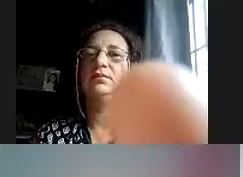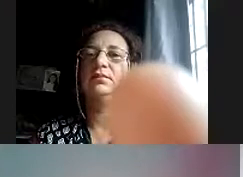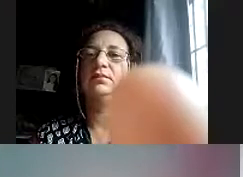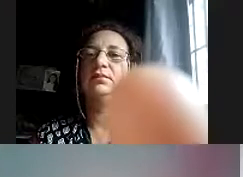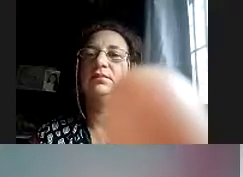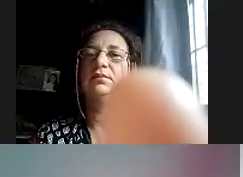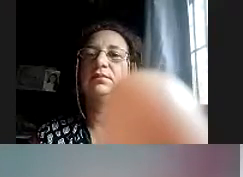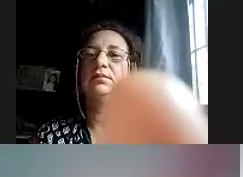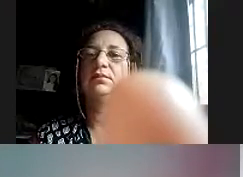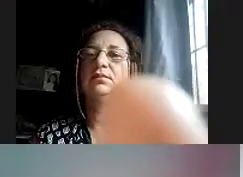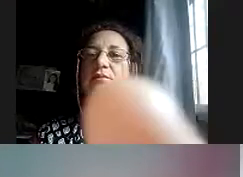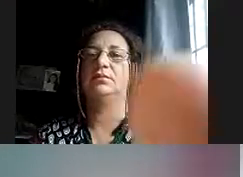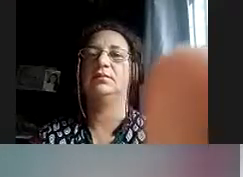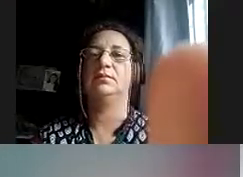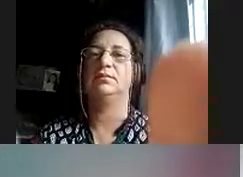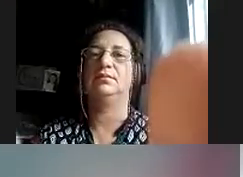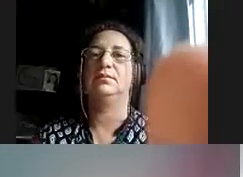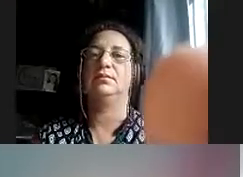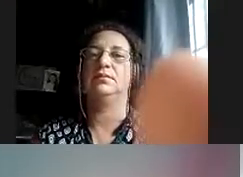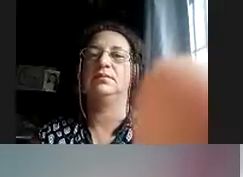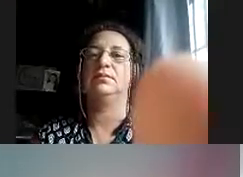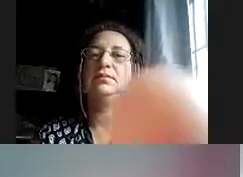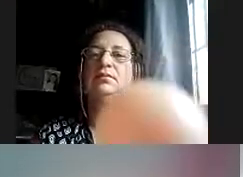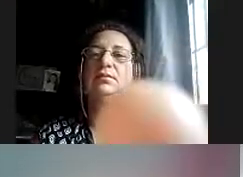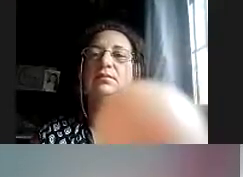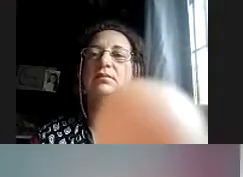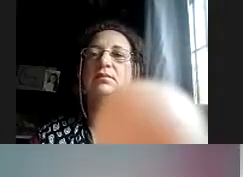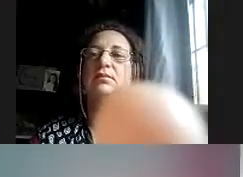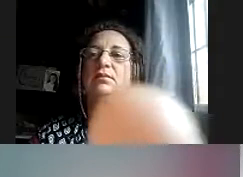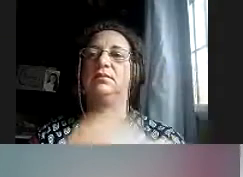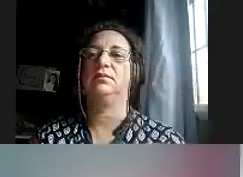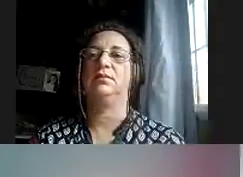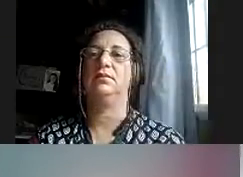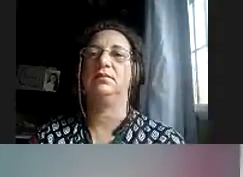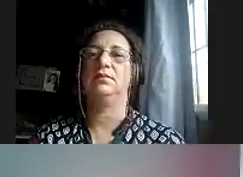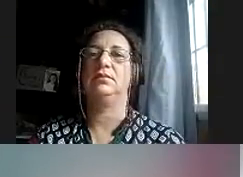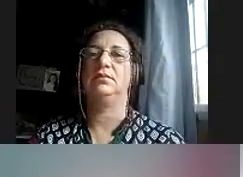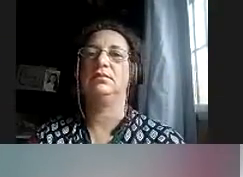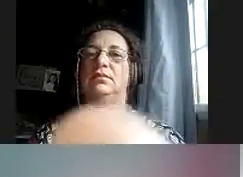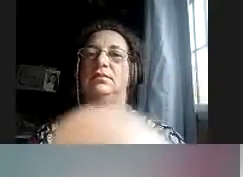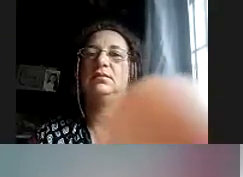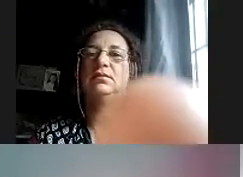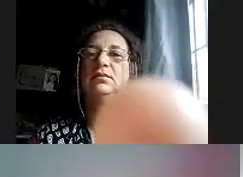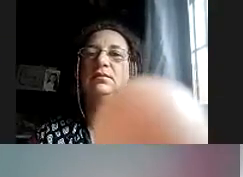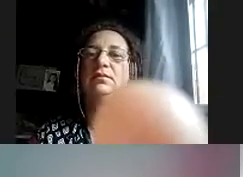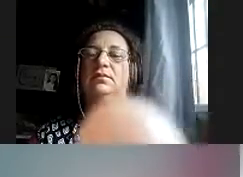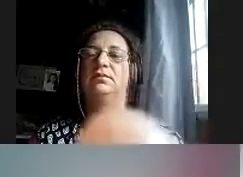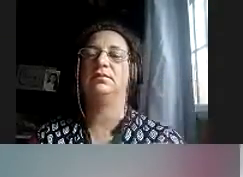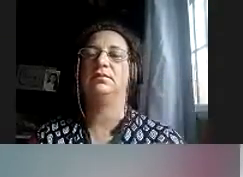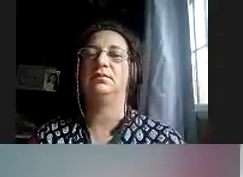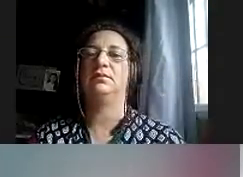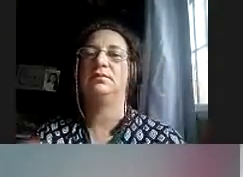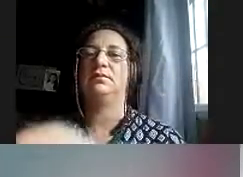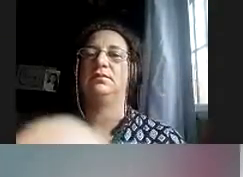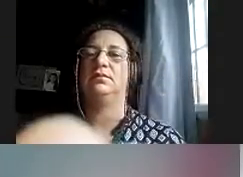estabelecido. Bom, dito isso, a gente tem agora um espaço aberto. Olha, Clemente, o pessoal tá, o